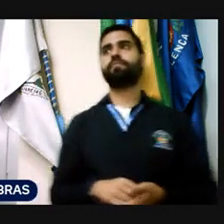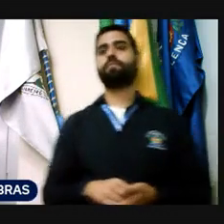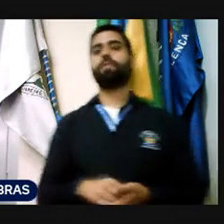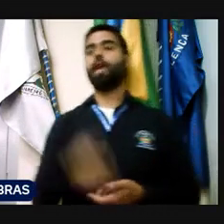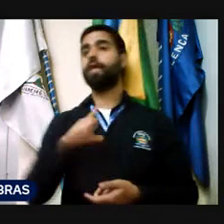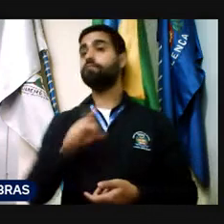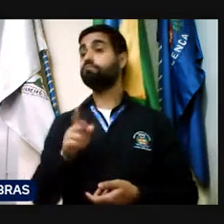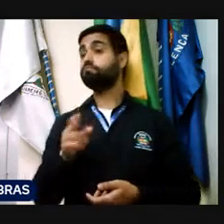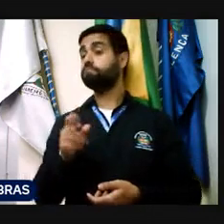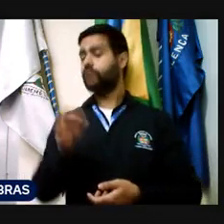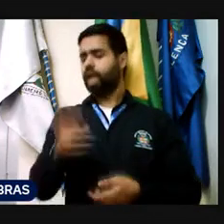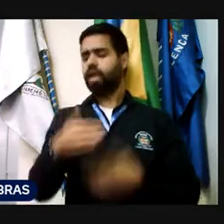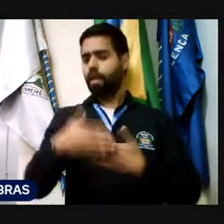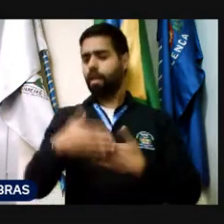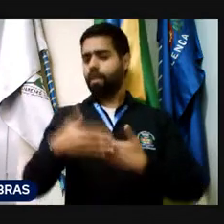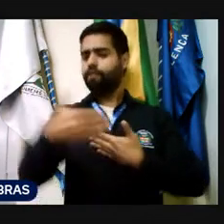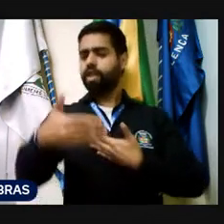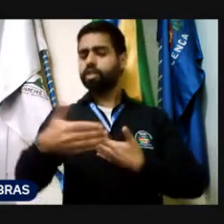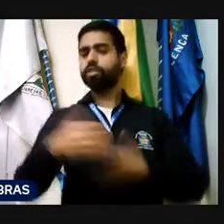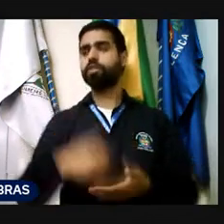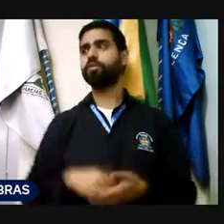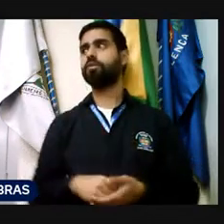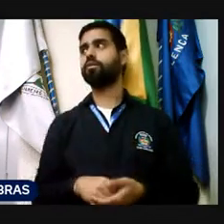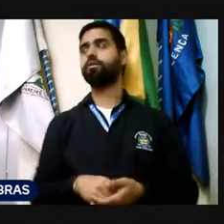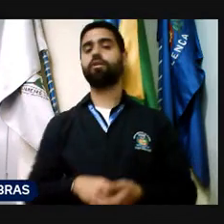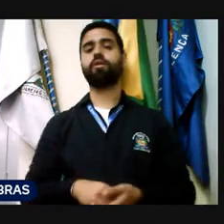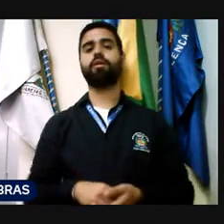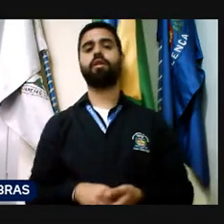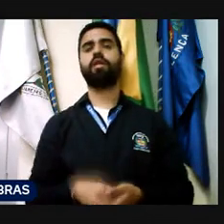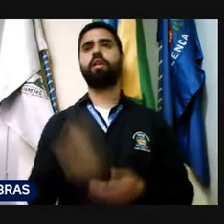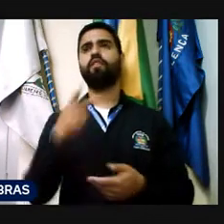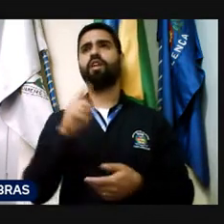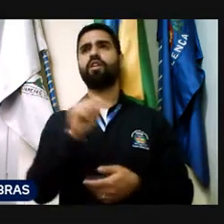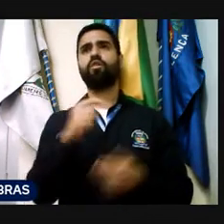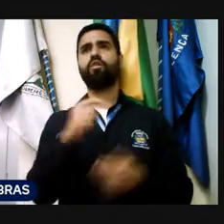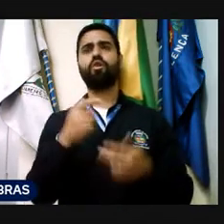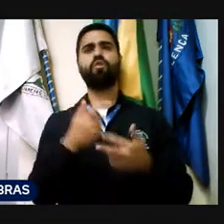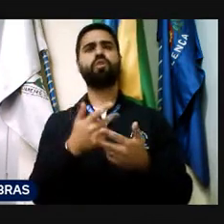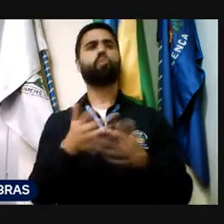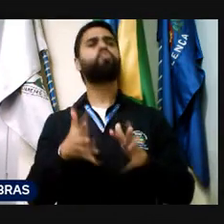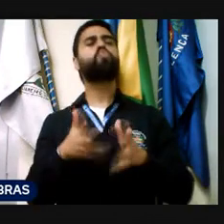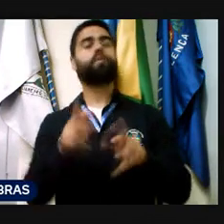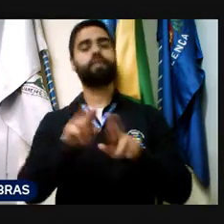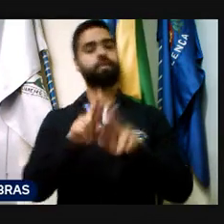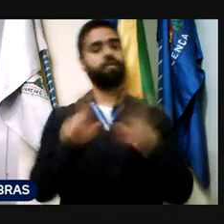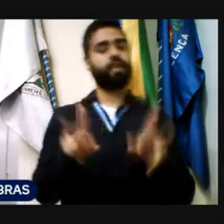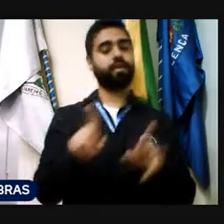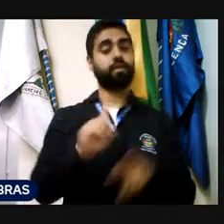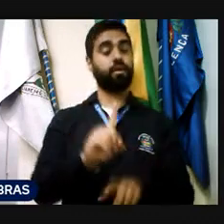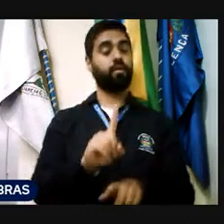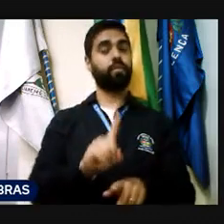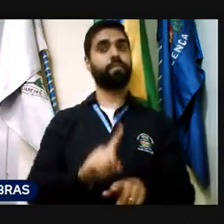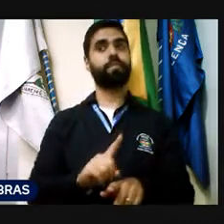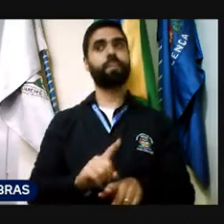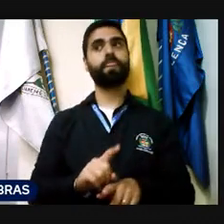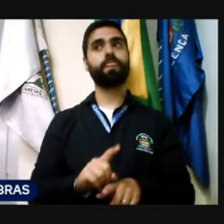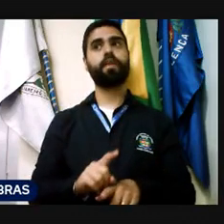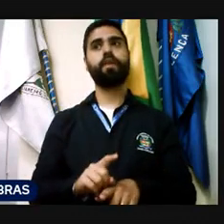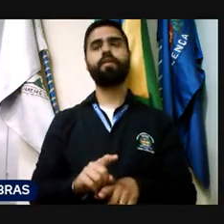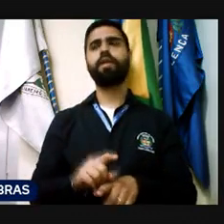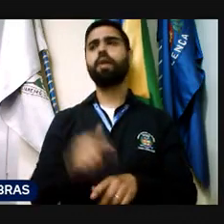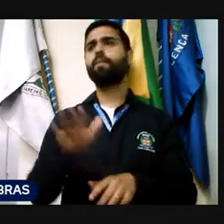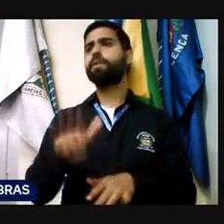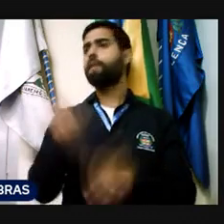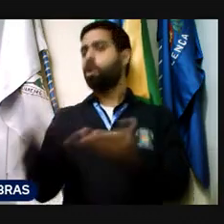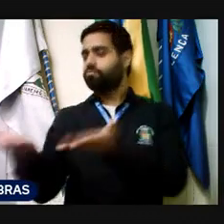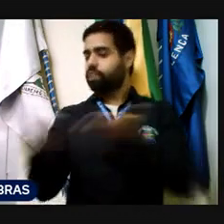para frente não é aquele ditado, tudo vai ser diferente, tudo vai ser para atender melhor a população